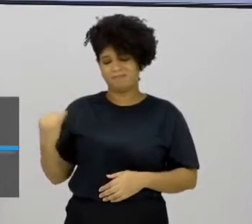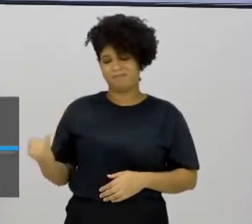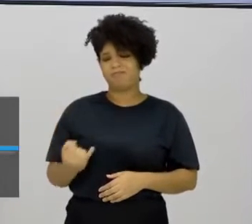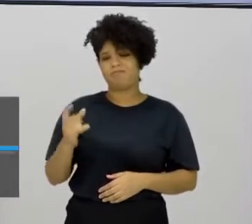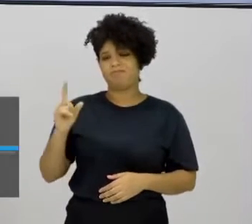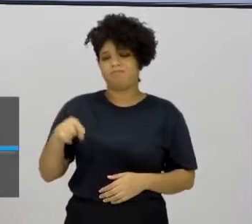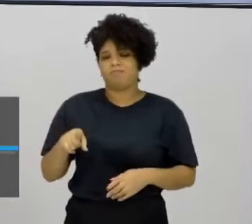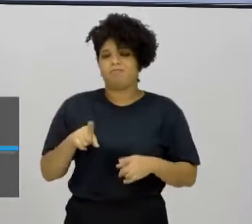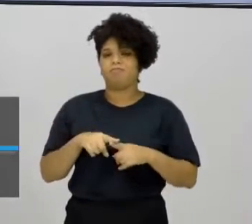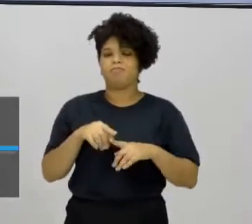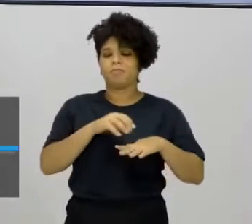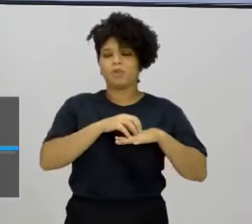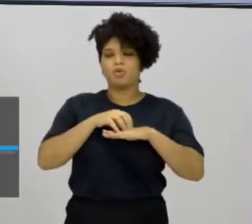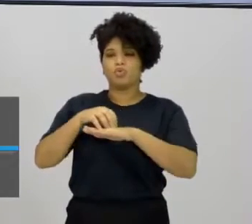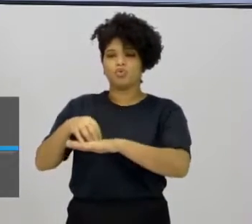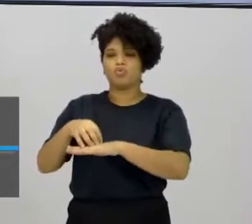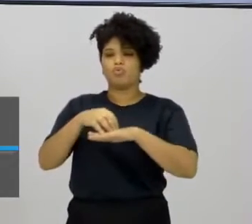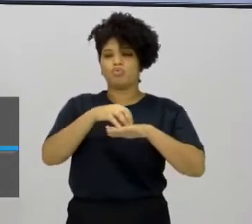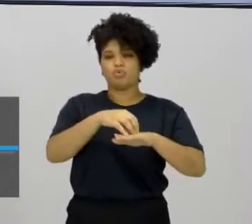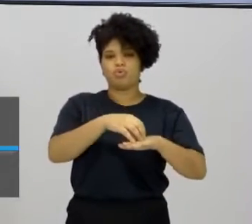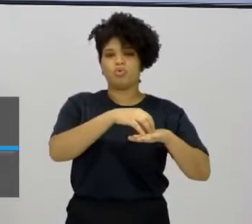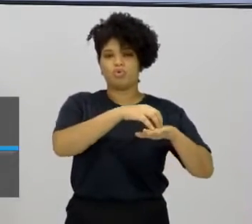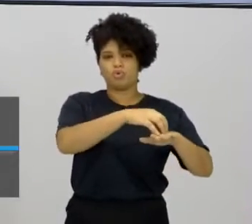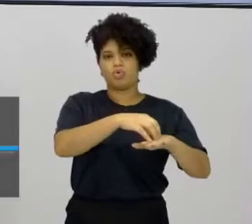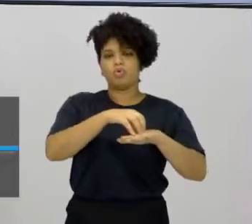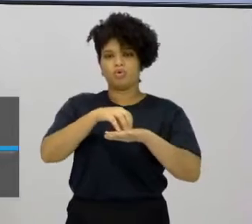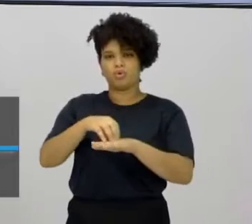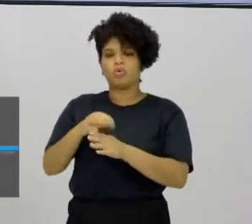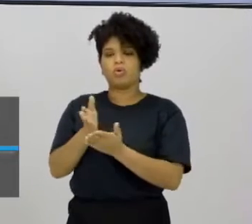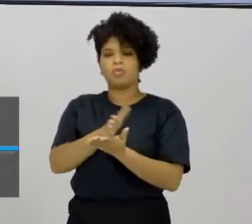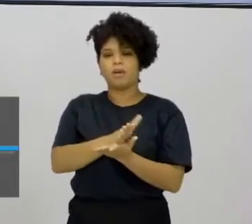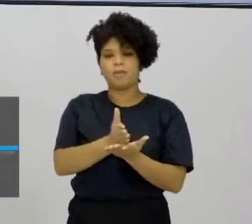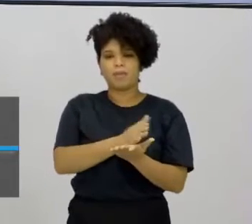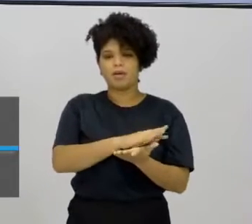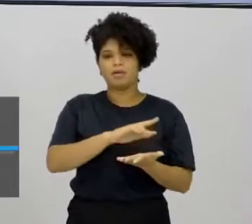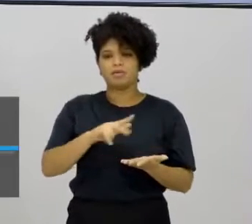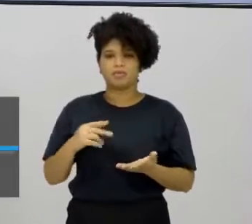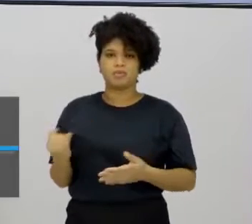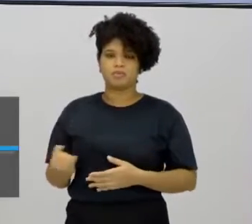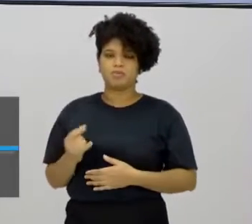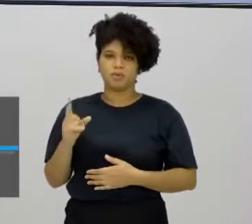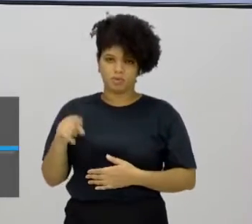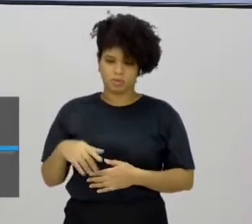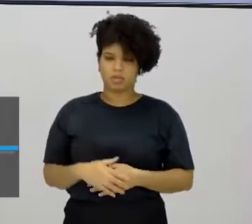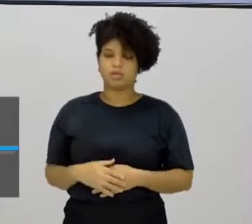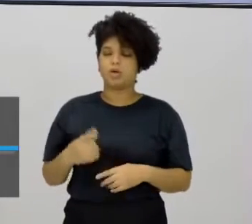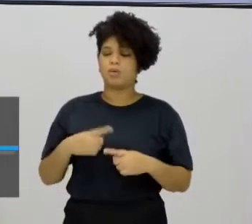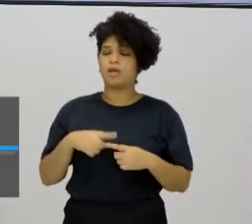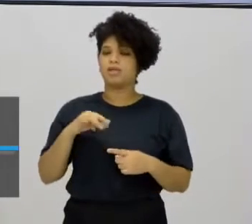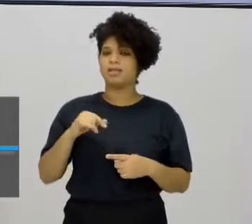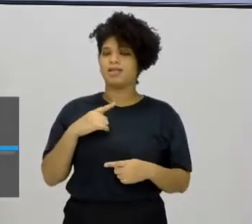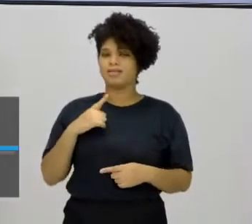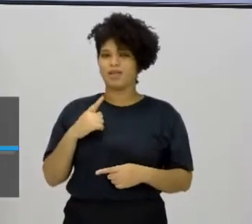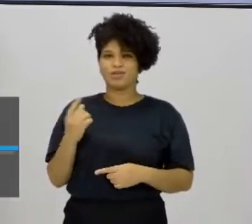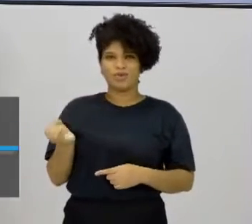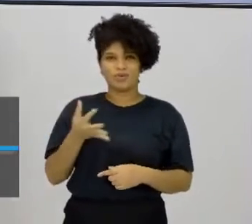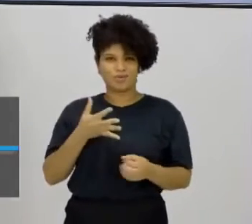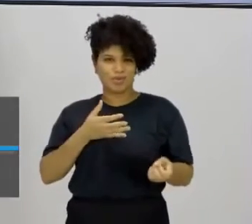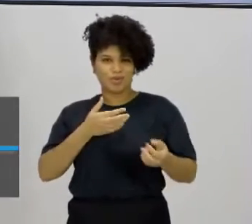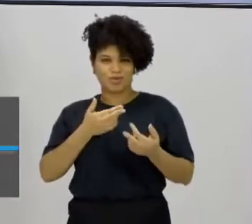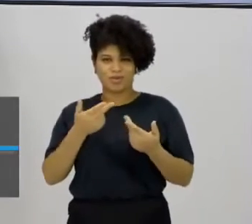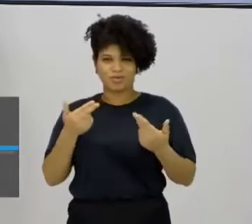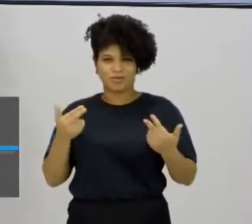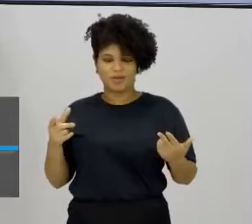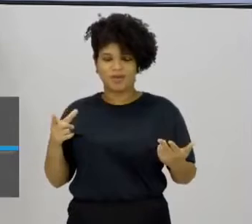E os meios de transporte, né? Os modais de transporte que nós temos aí, né? Quanto mais moderno e mais